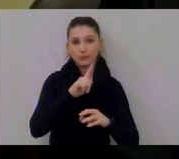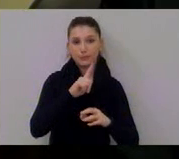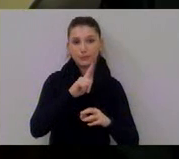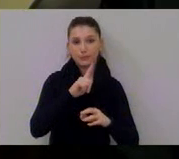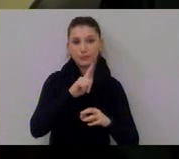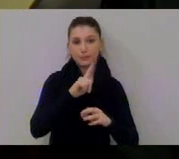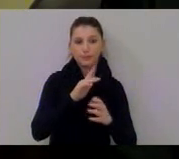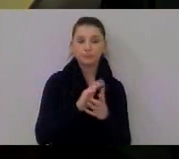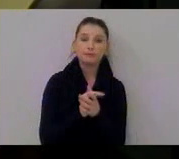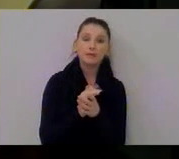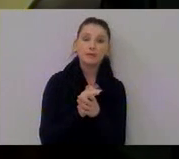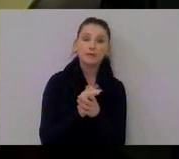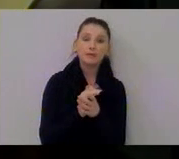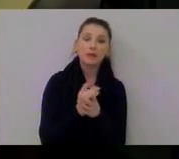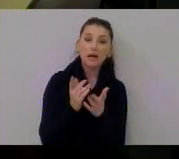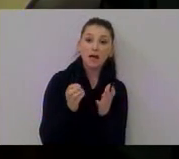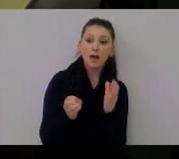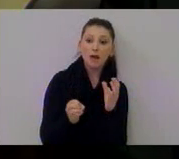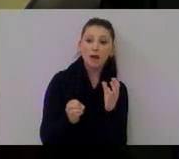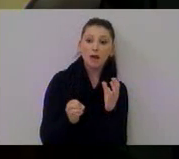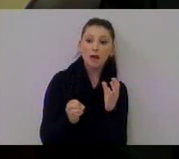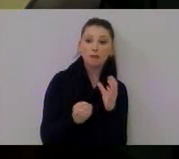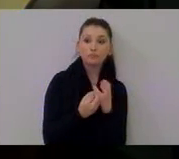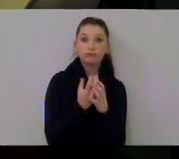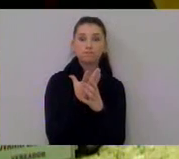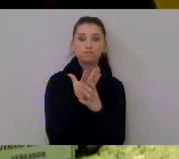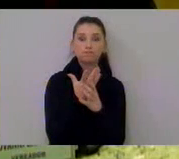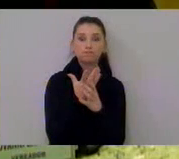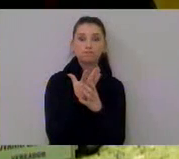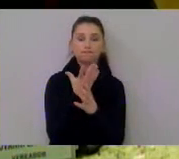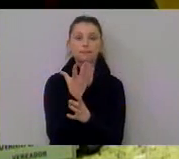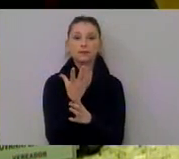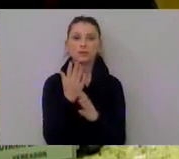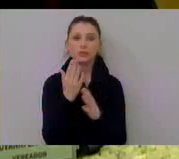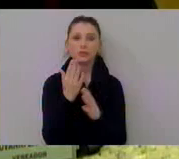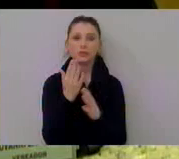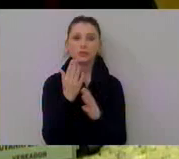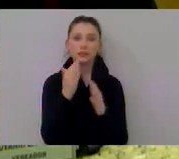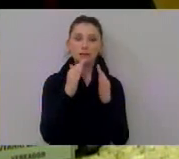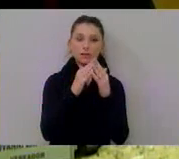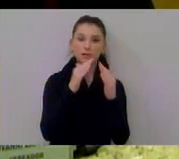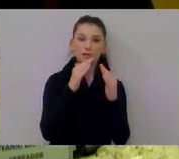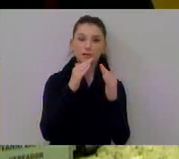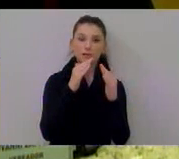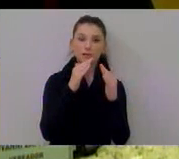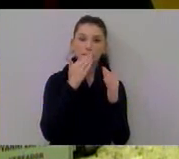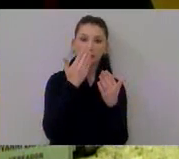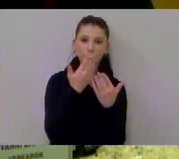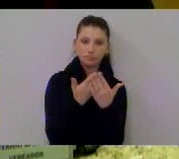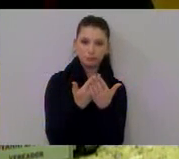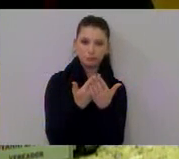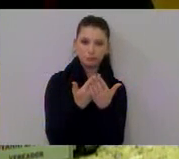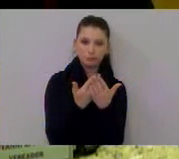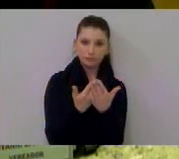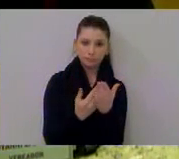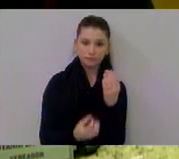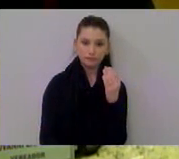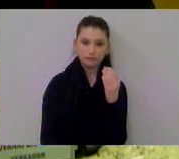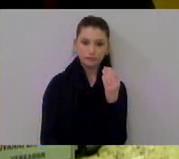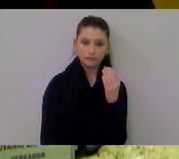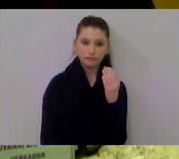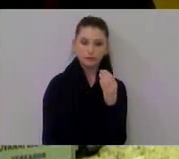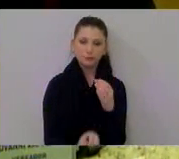comunitária, que há tantos anos essa comunidade Nossa Senhora da Salete